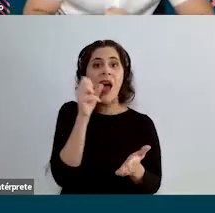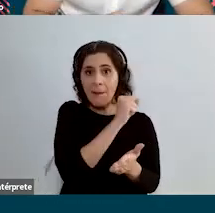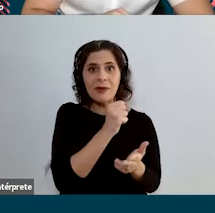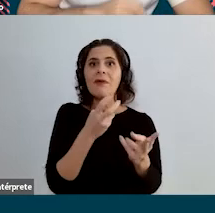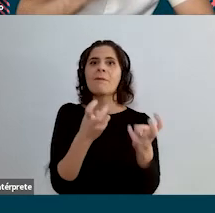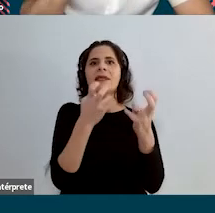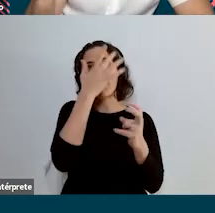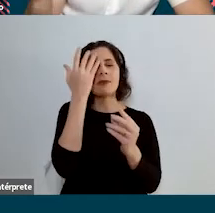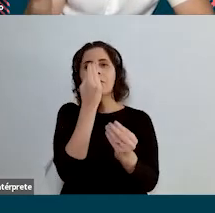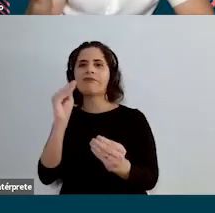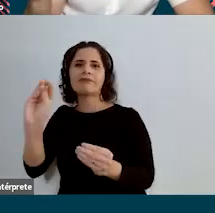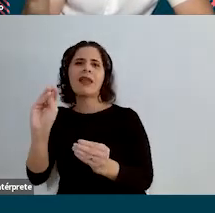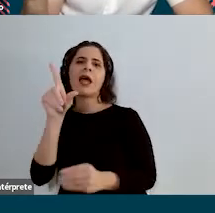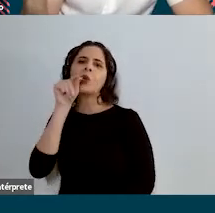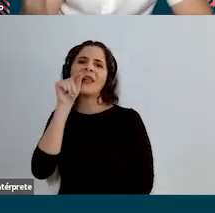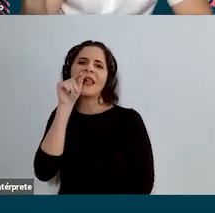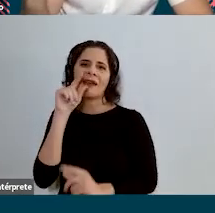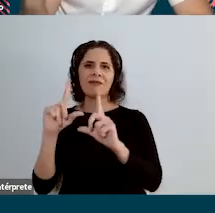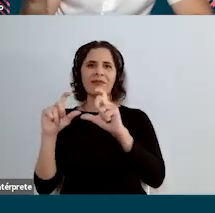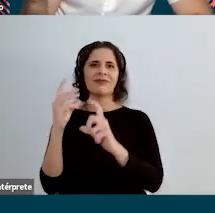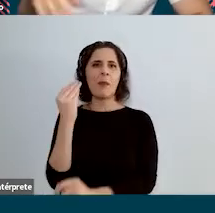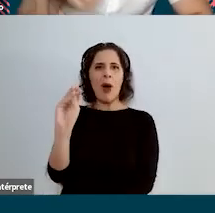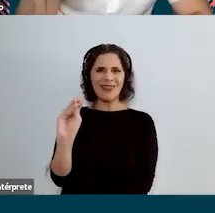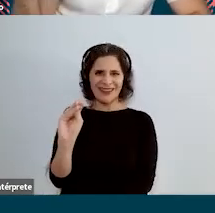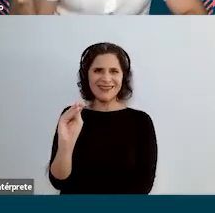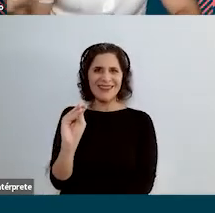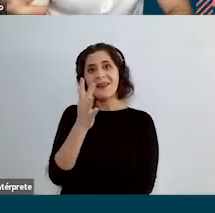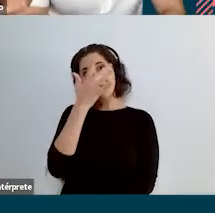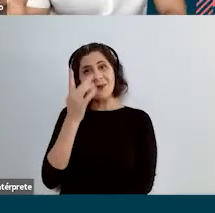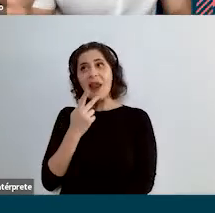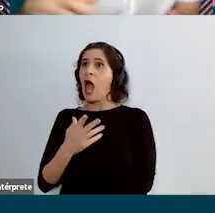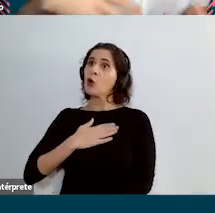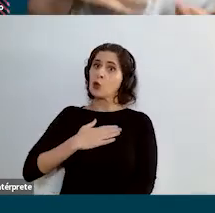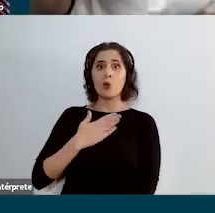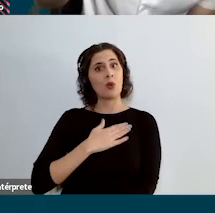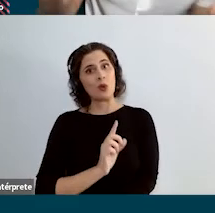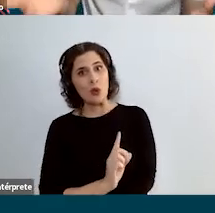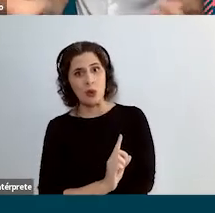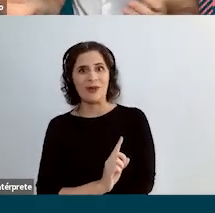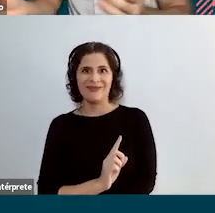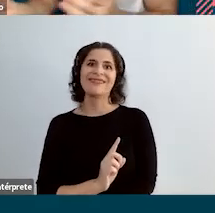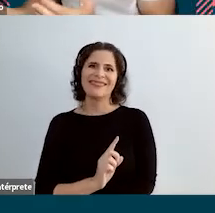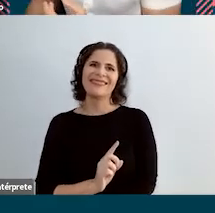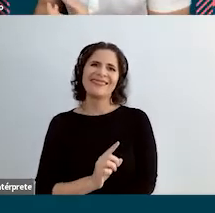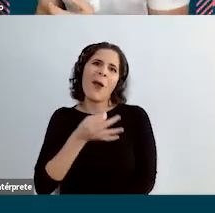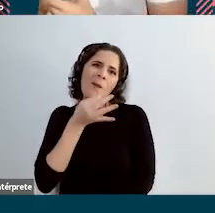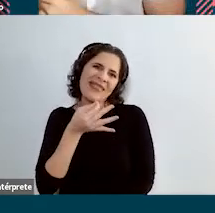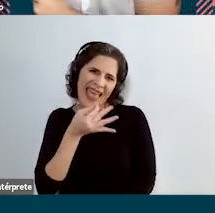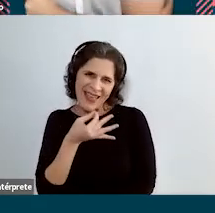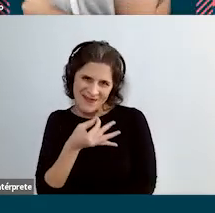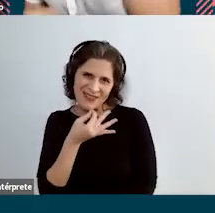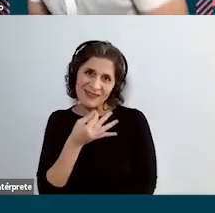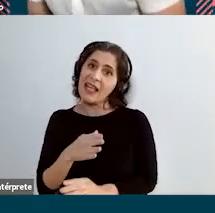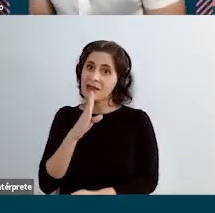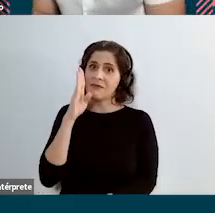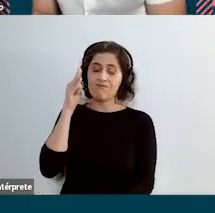muito rápido. A gente viu um print no Twitter da galera falando que gostou, ou se não gostou também falava que não gostou, às